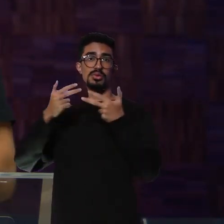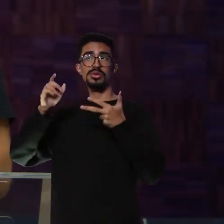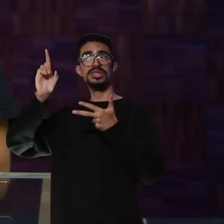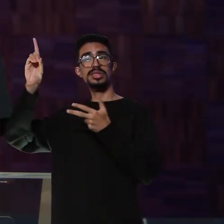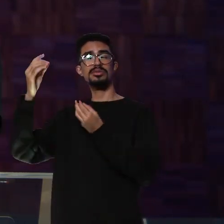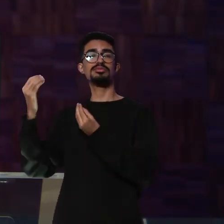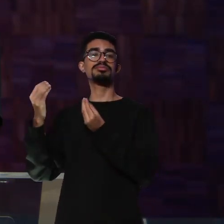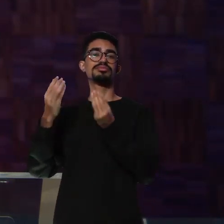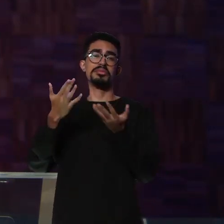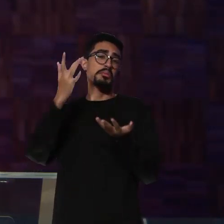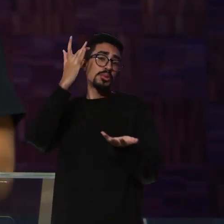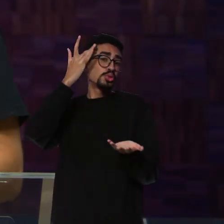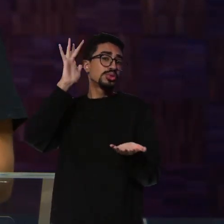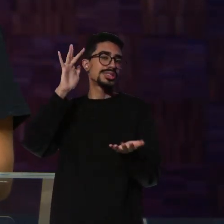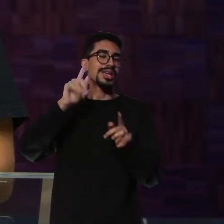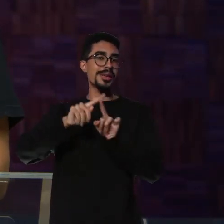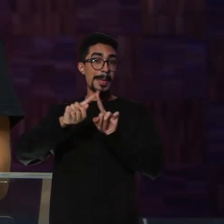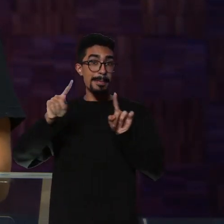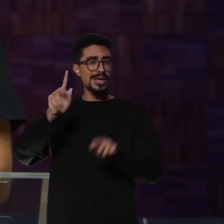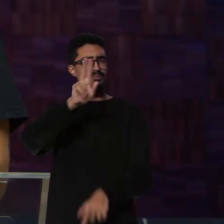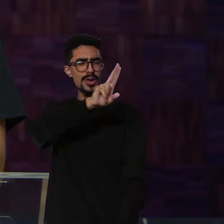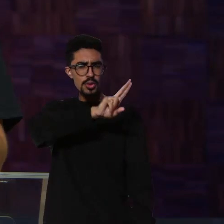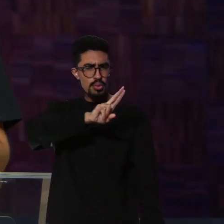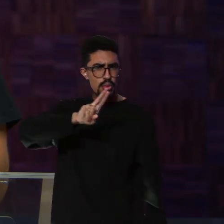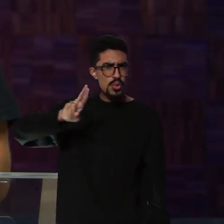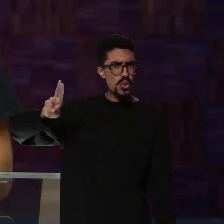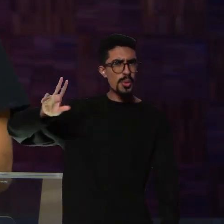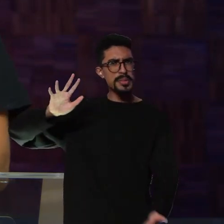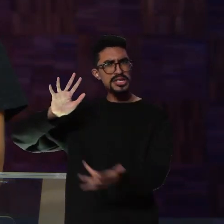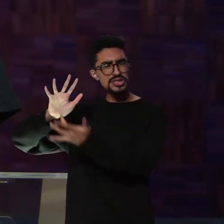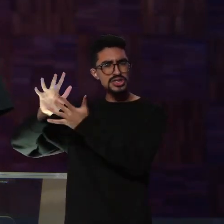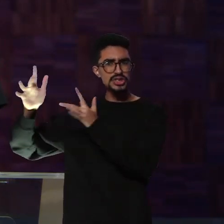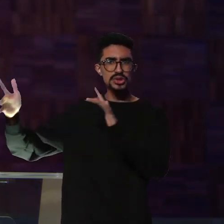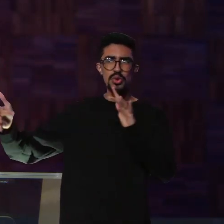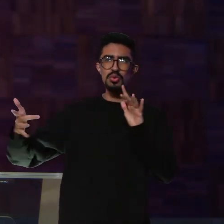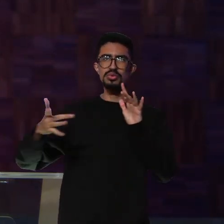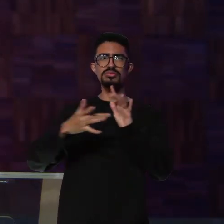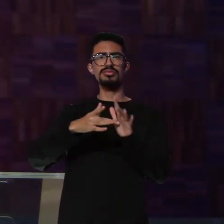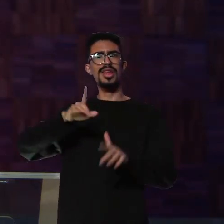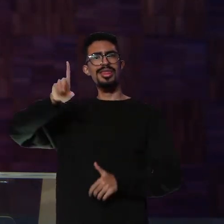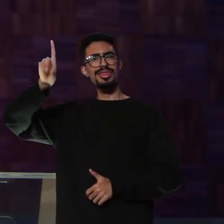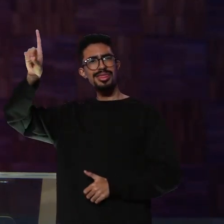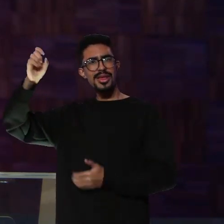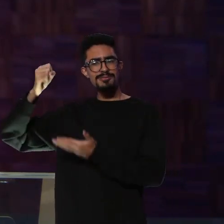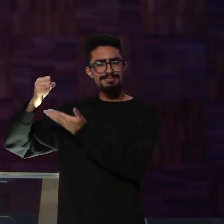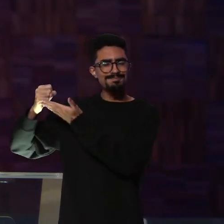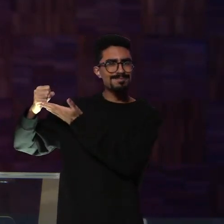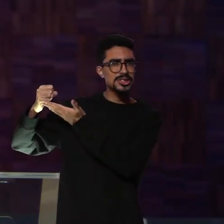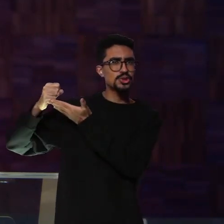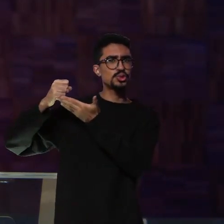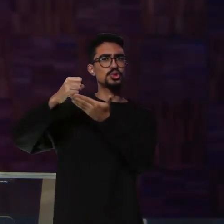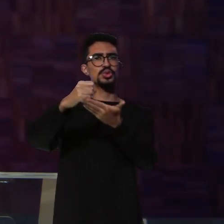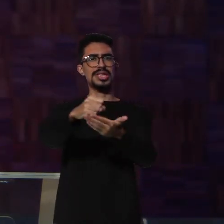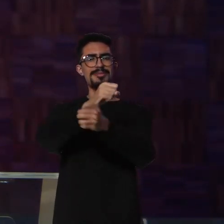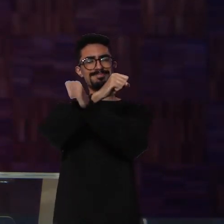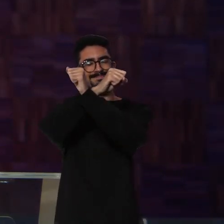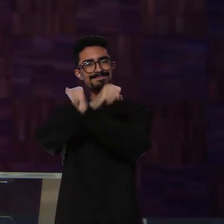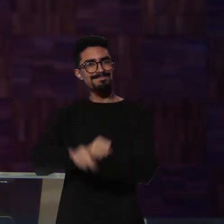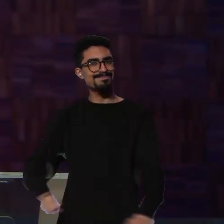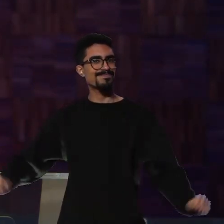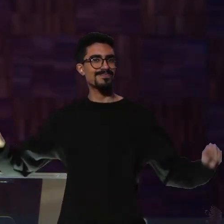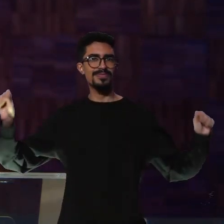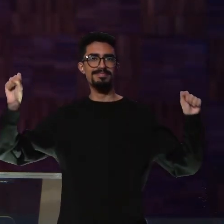com Deus. Mas em nome de Jesus, eu quero poder te ajudar hoje aqui a sair destas prisões e viver coisas